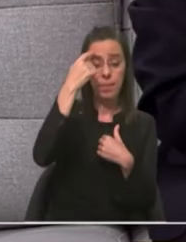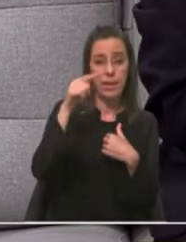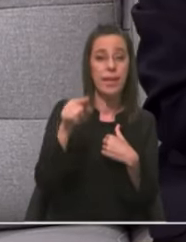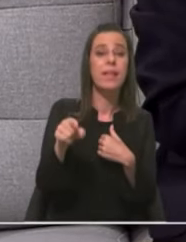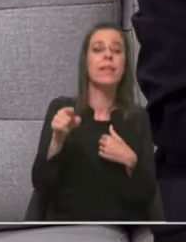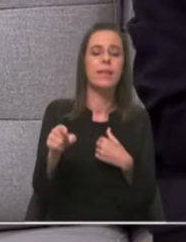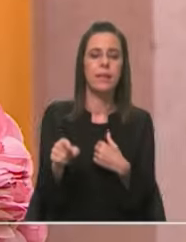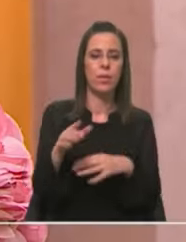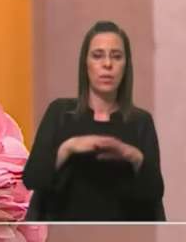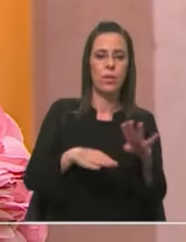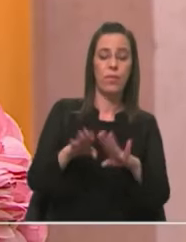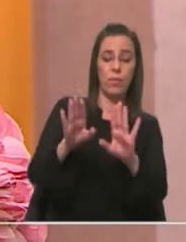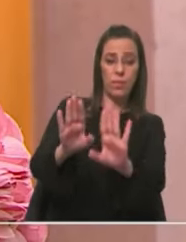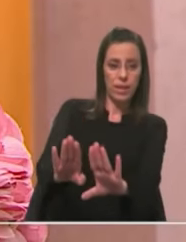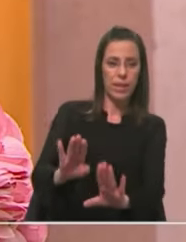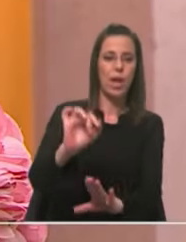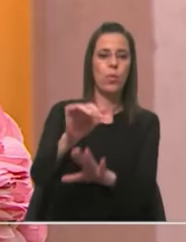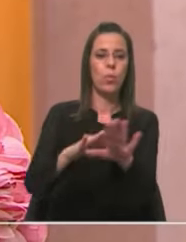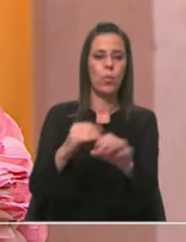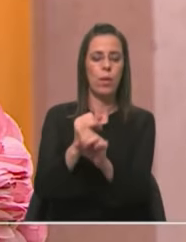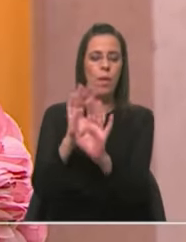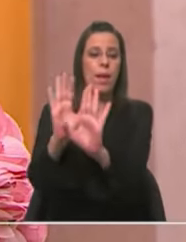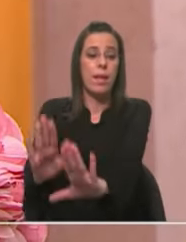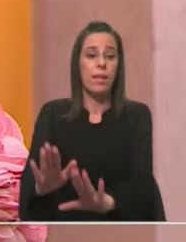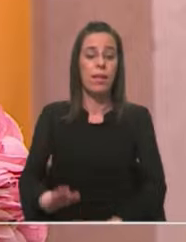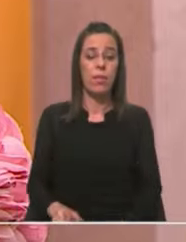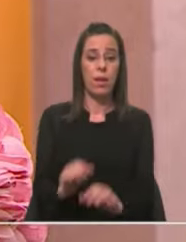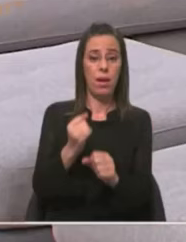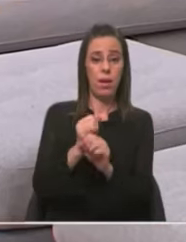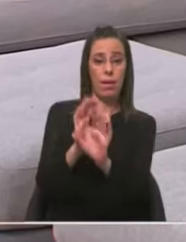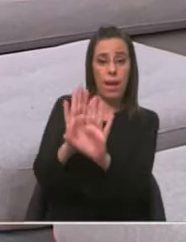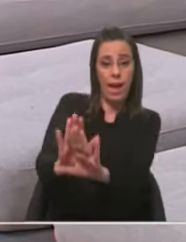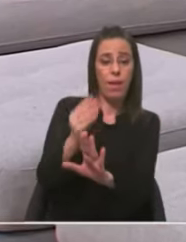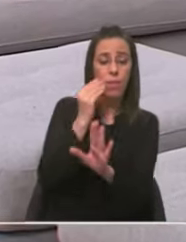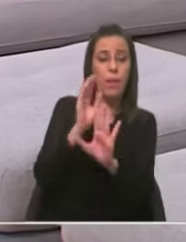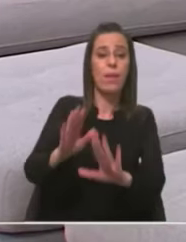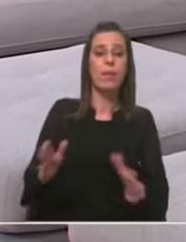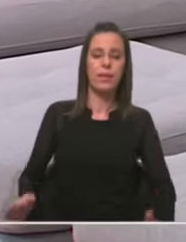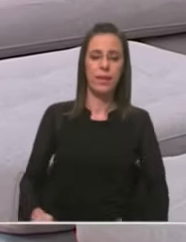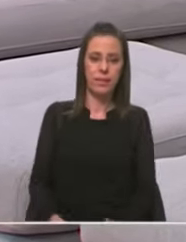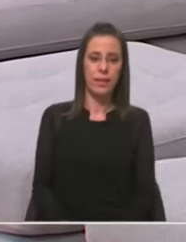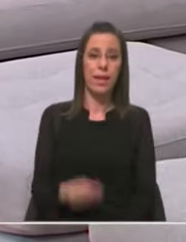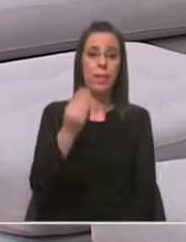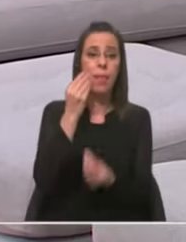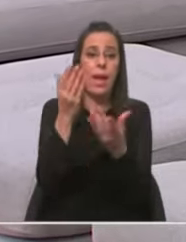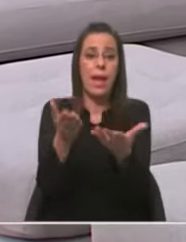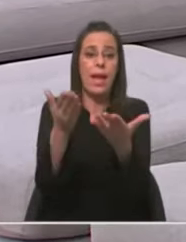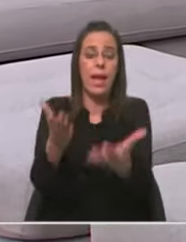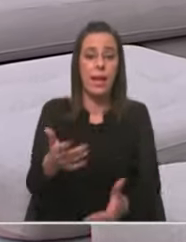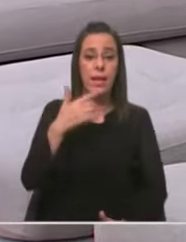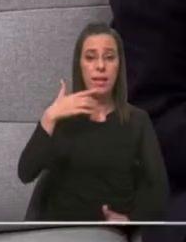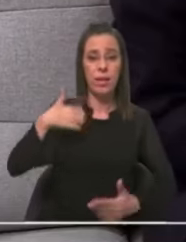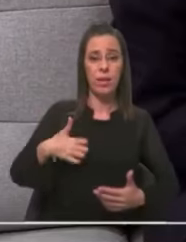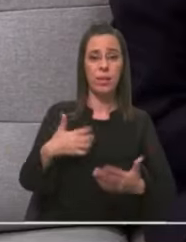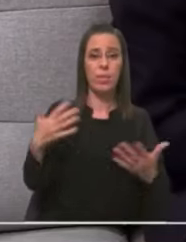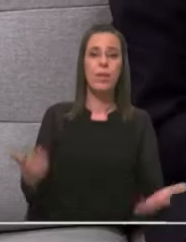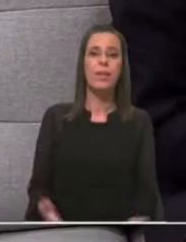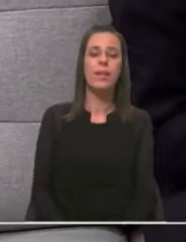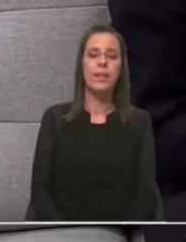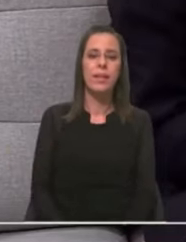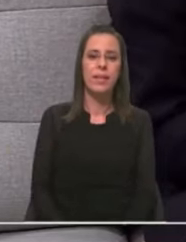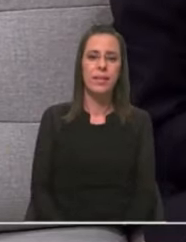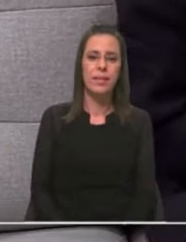que eles fizeram a sua obra. O Miguel é a sua obra. Ele é ele e é isso que me orgulha.